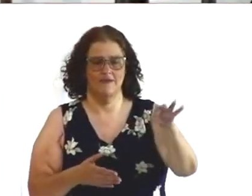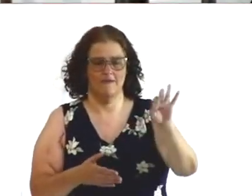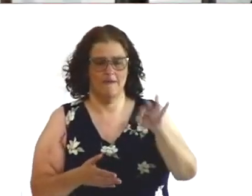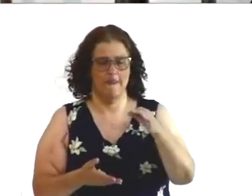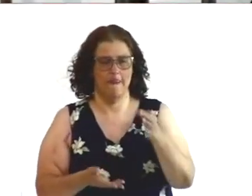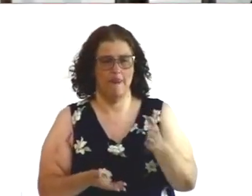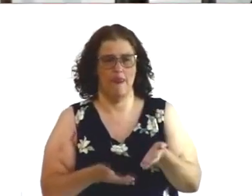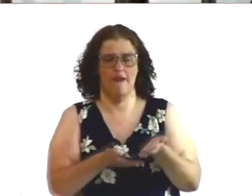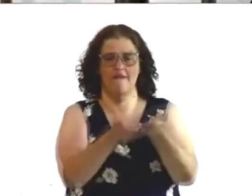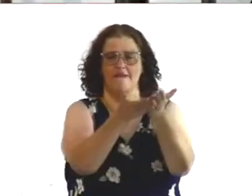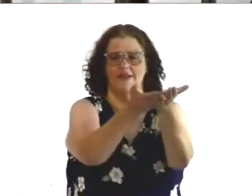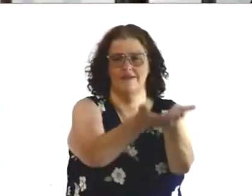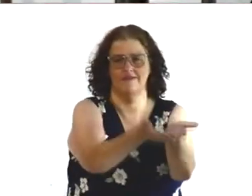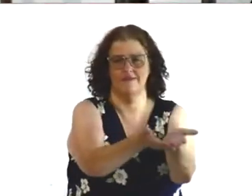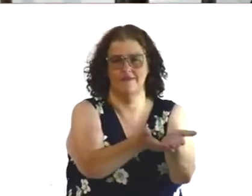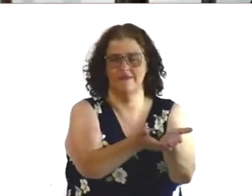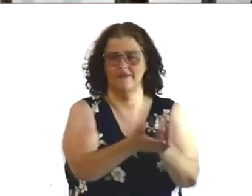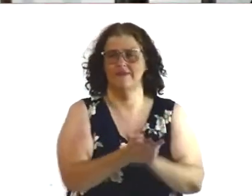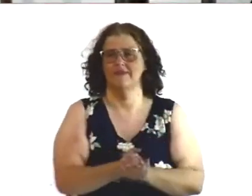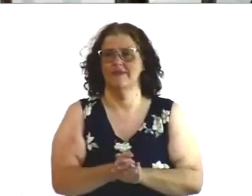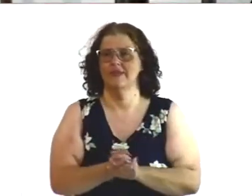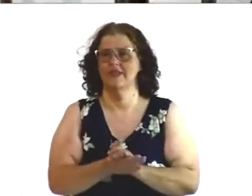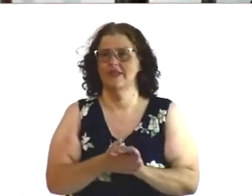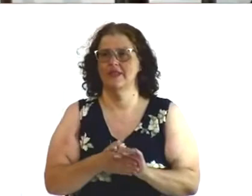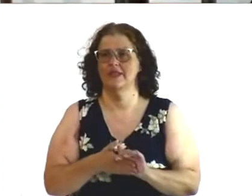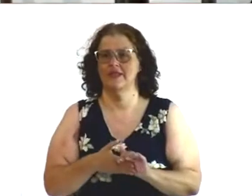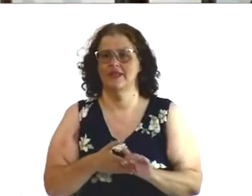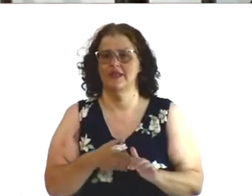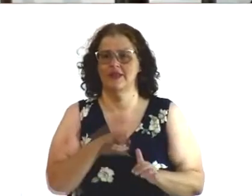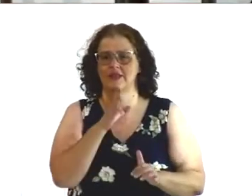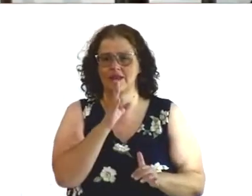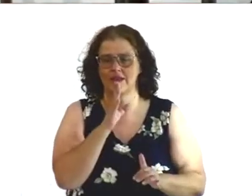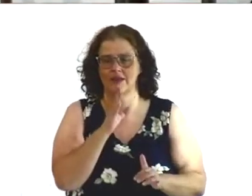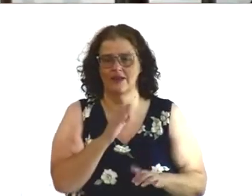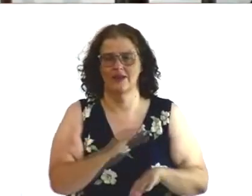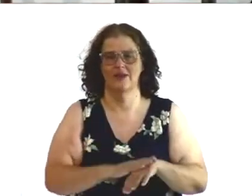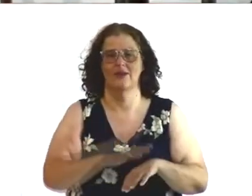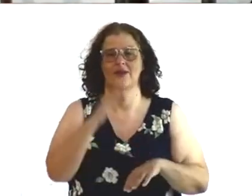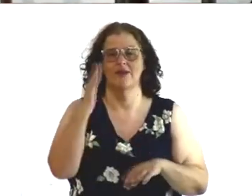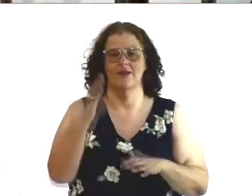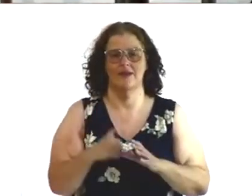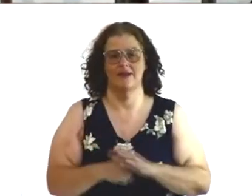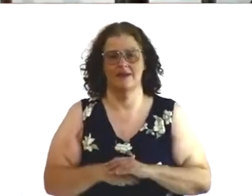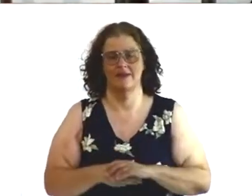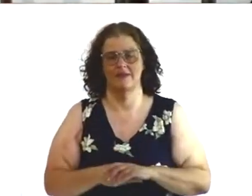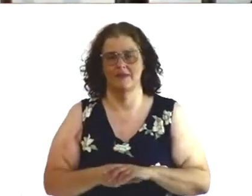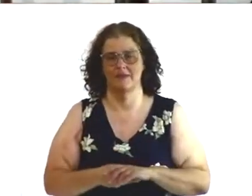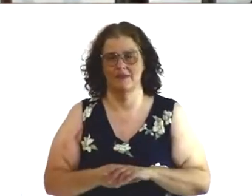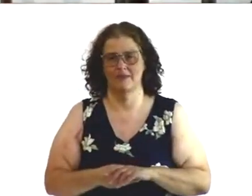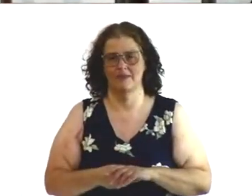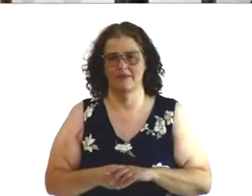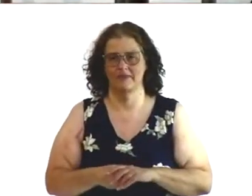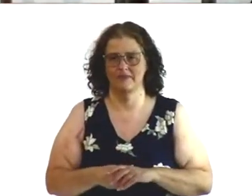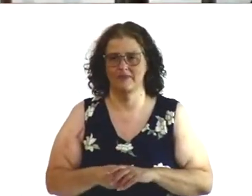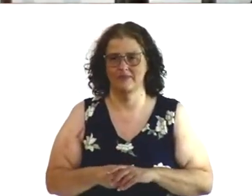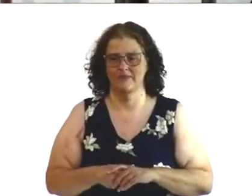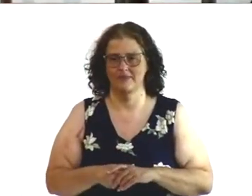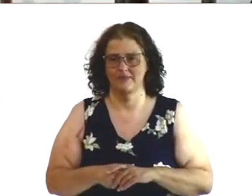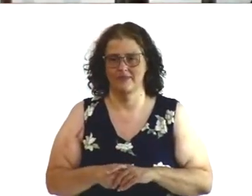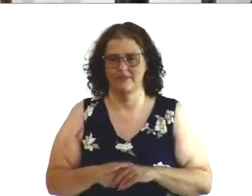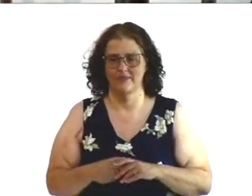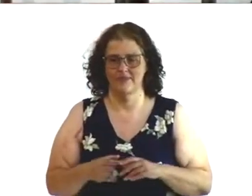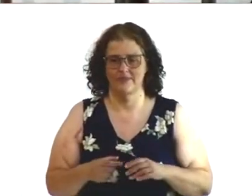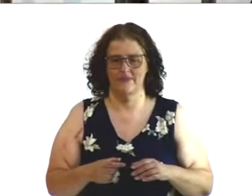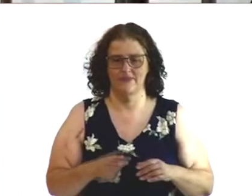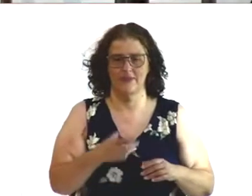eles conhecem. Conhecem mais do que os que são de casa. Eles vêm com presente